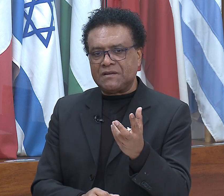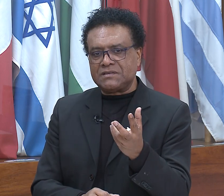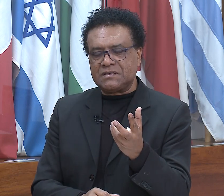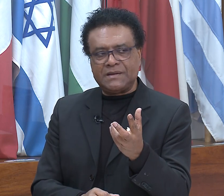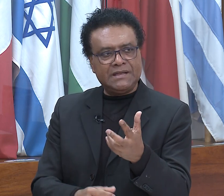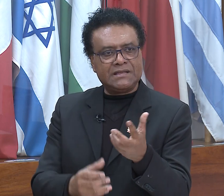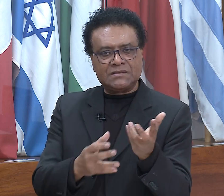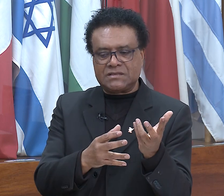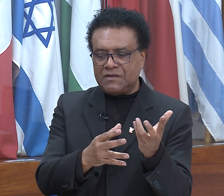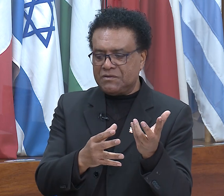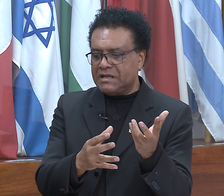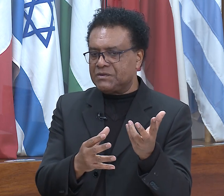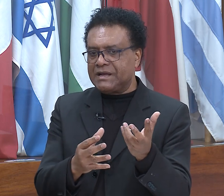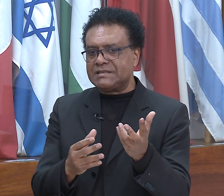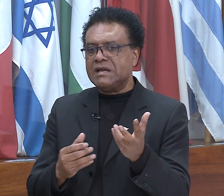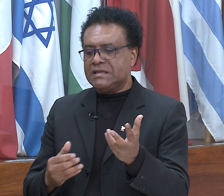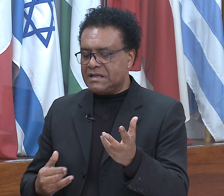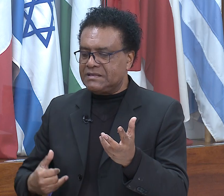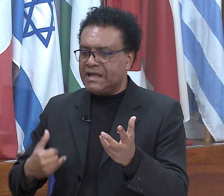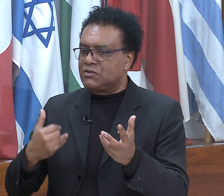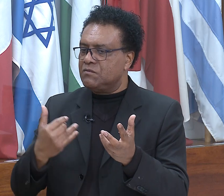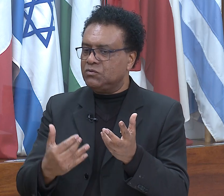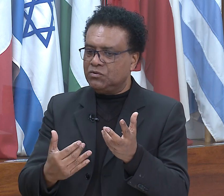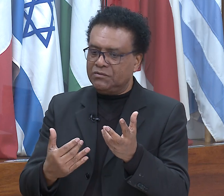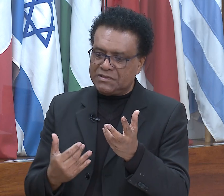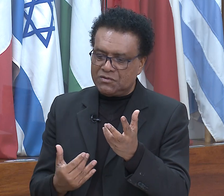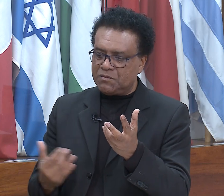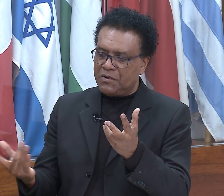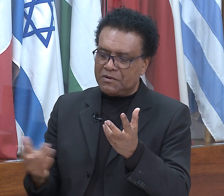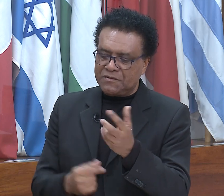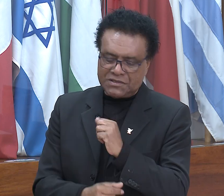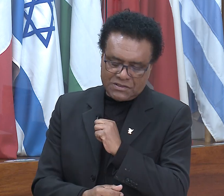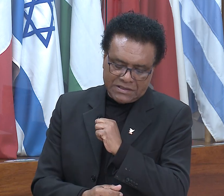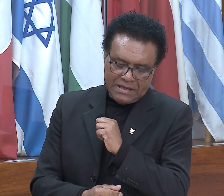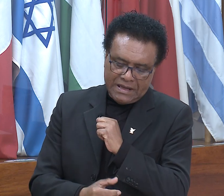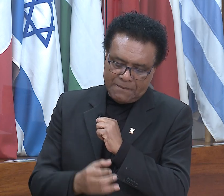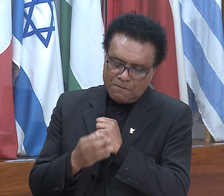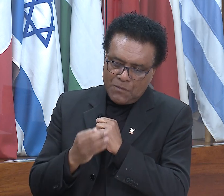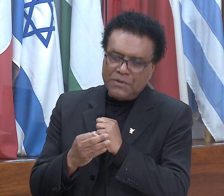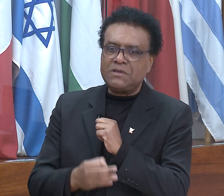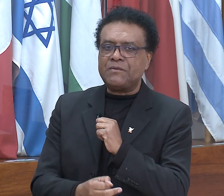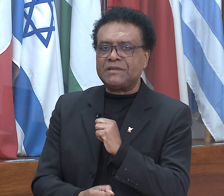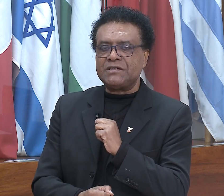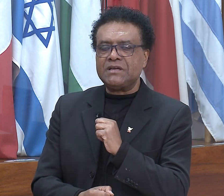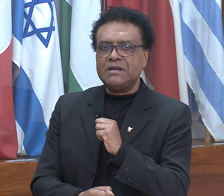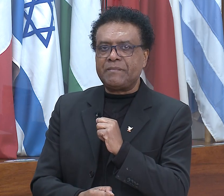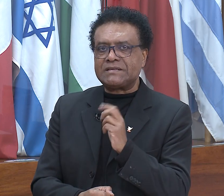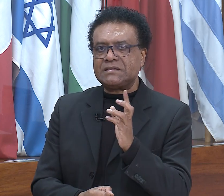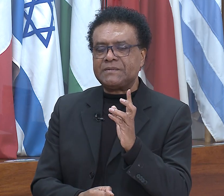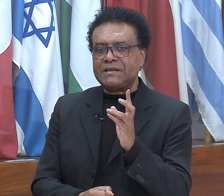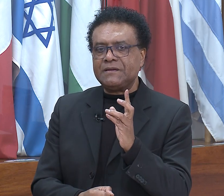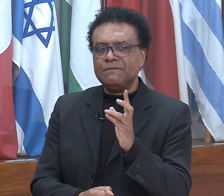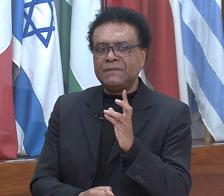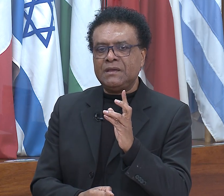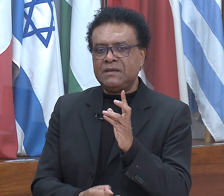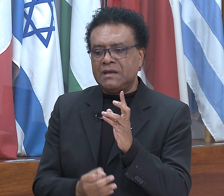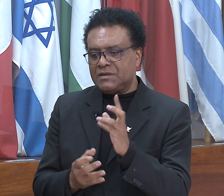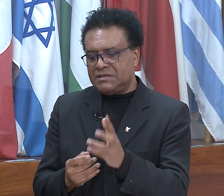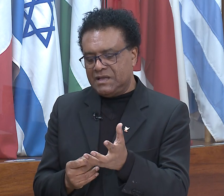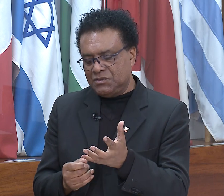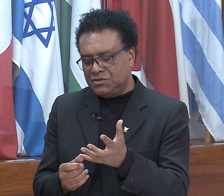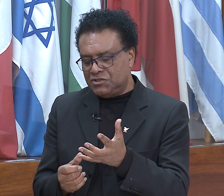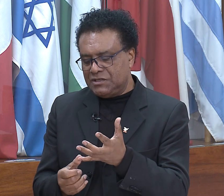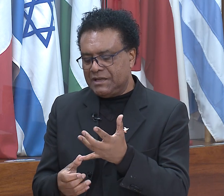Universidade Federal de Santa Maria das nossas faculdades locais da cidade como um todo o ensino superior como você disse é muito importante para Santa Maria e